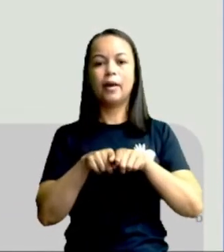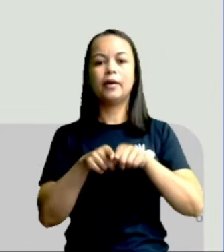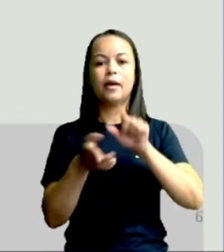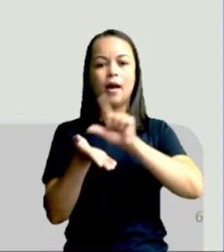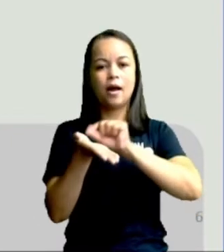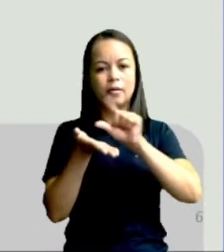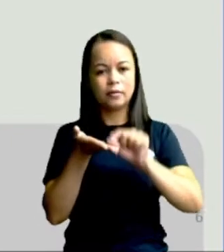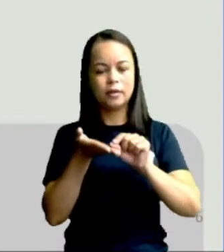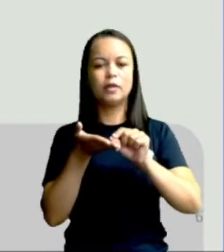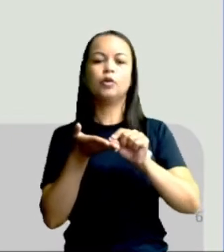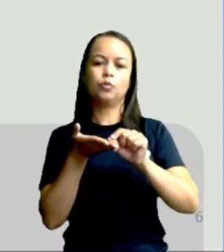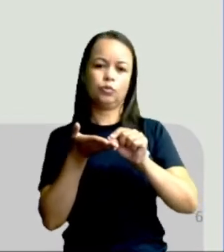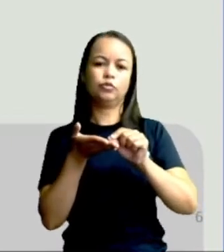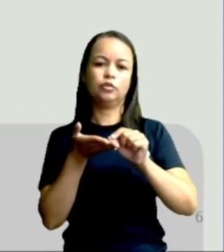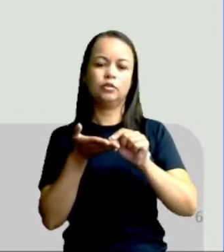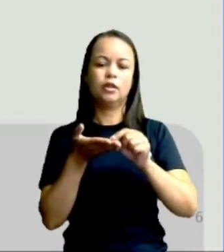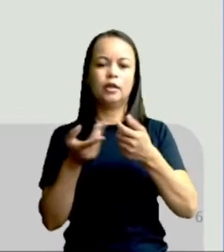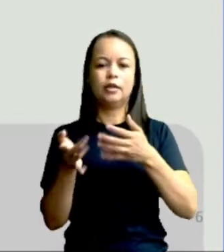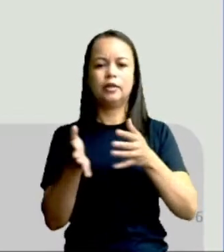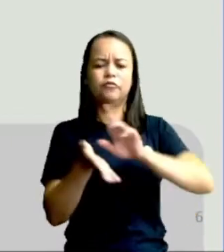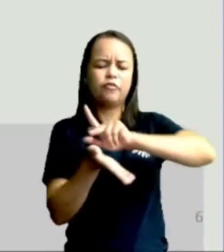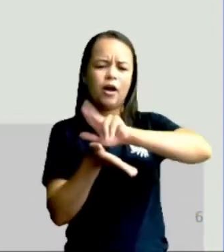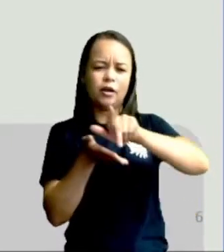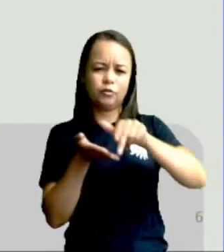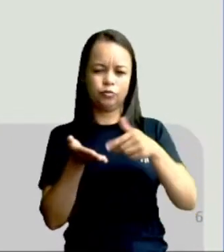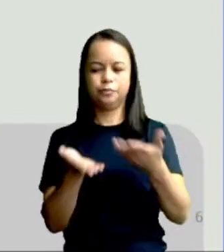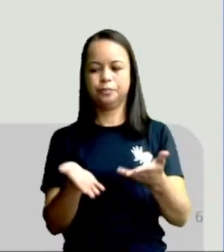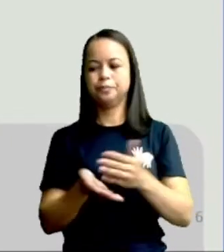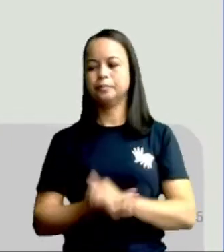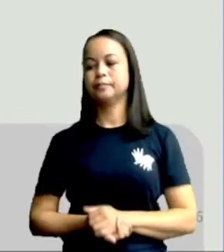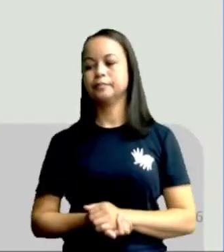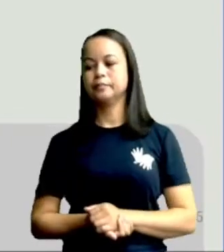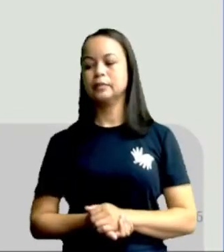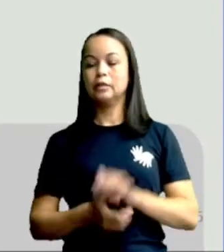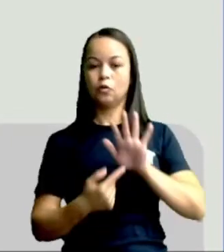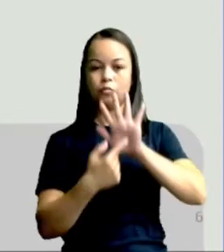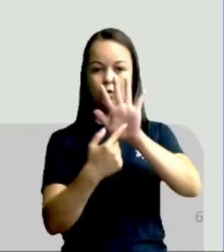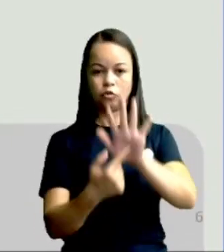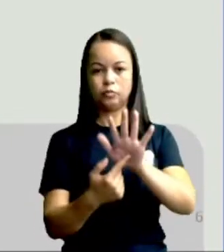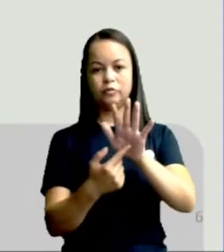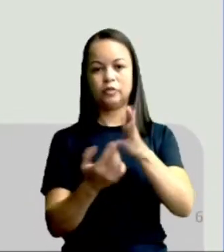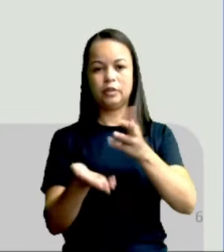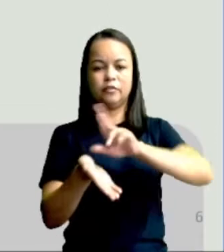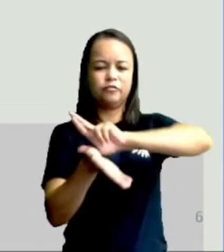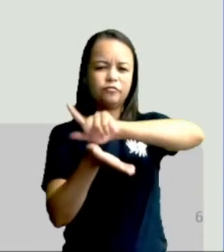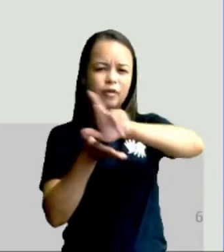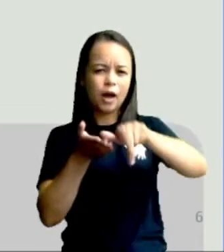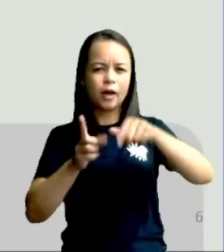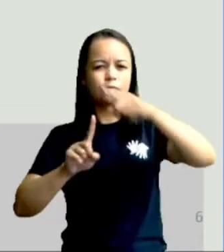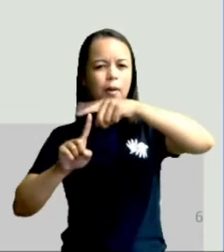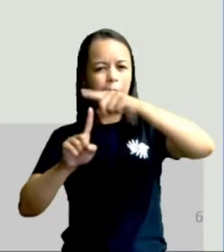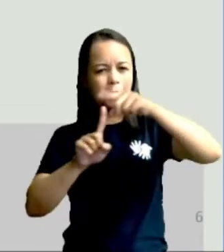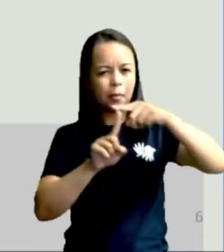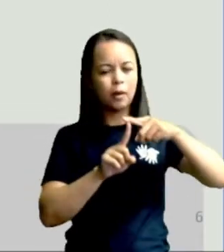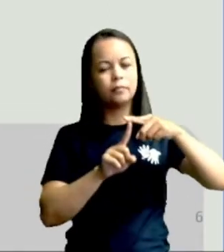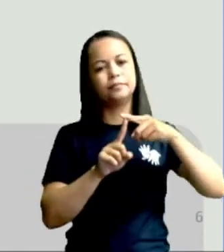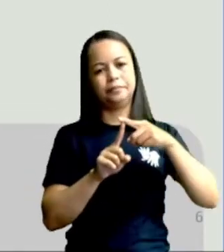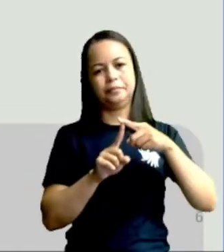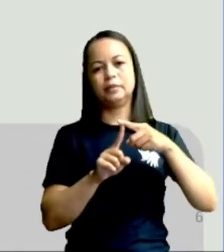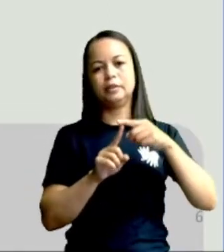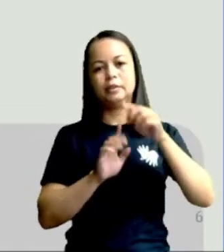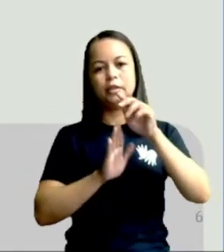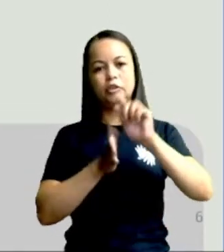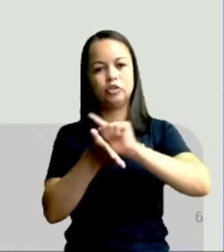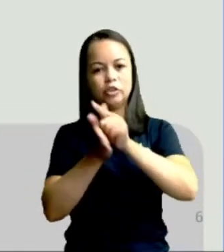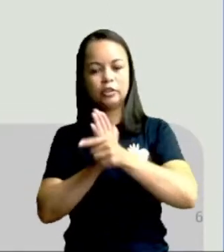tá bom, gente? Aqui na tela, o professor colocou para vocês os diferentes tipos textuais e